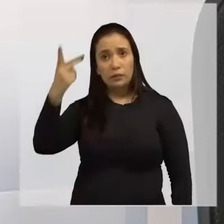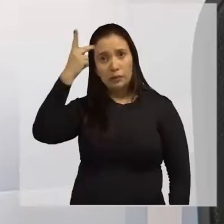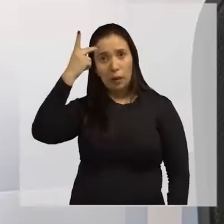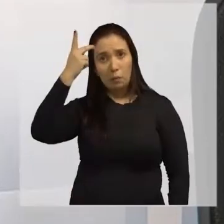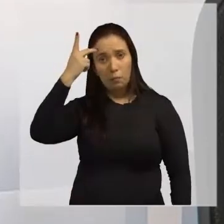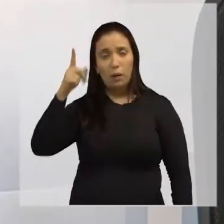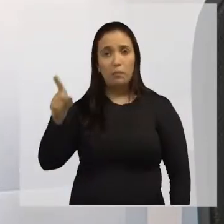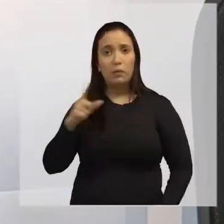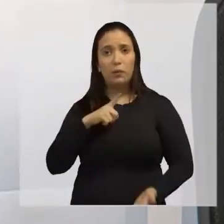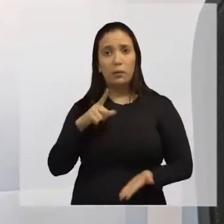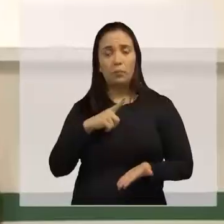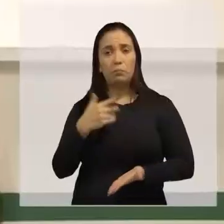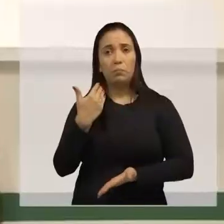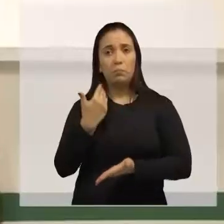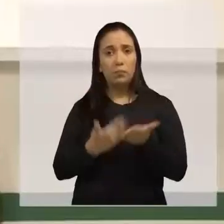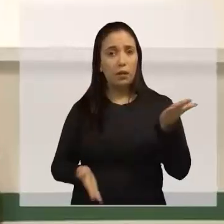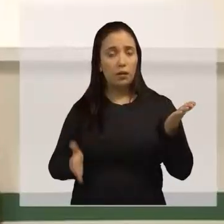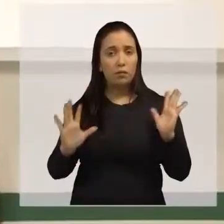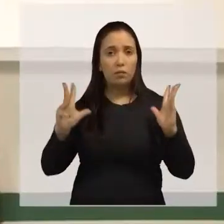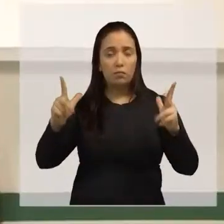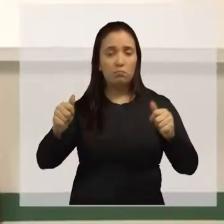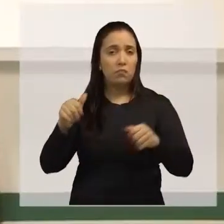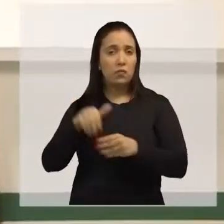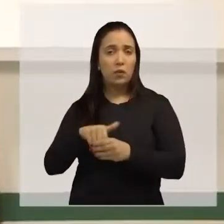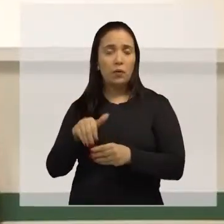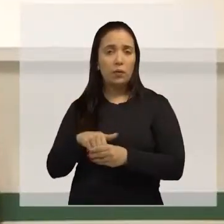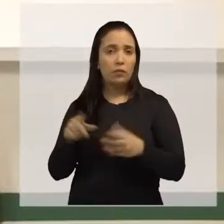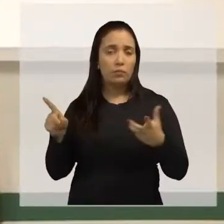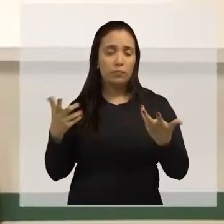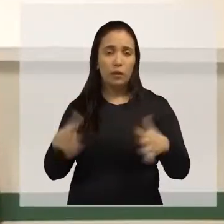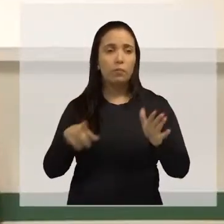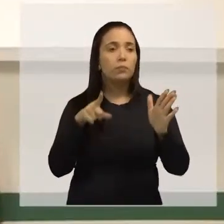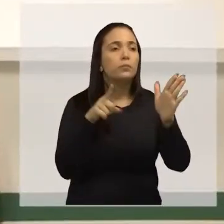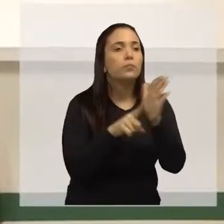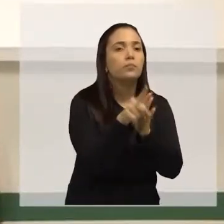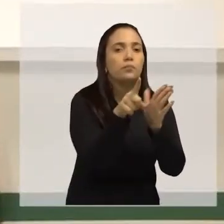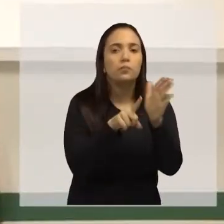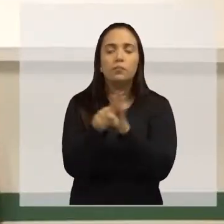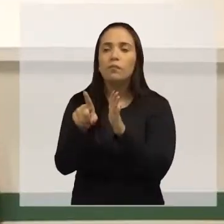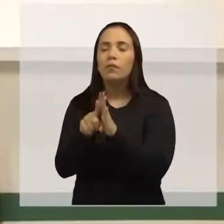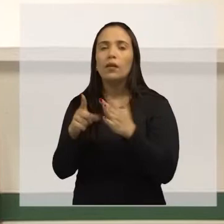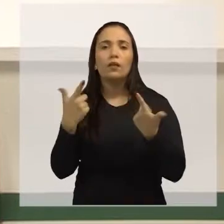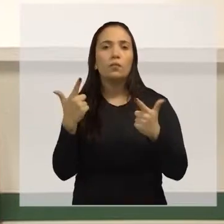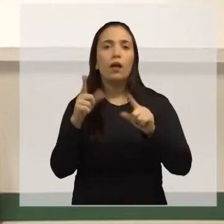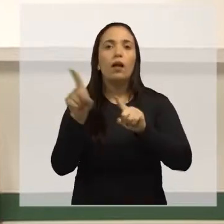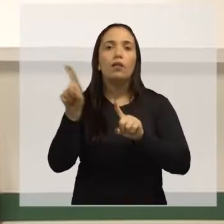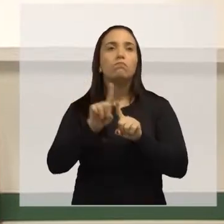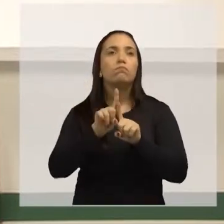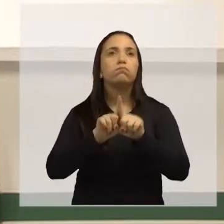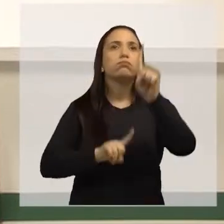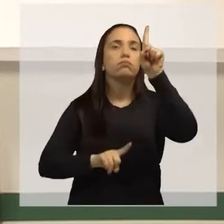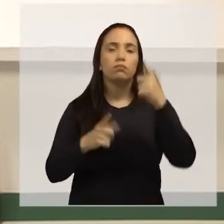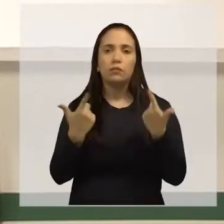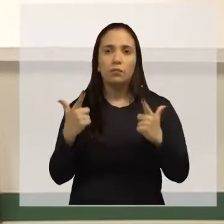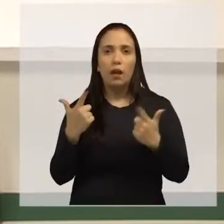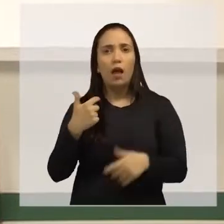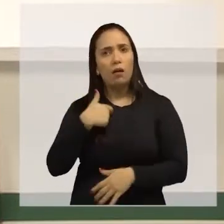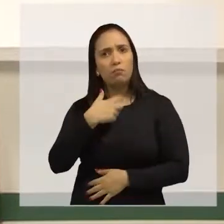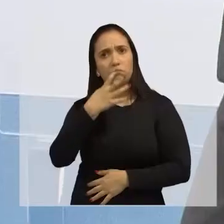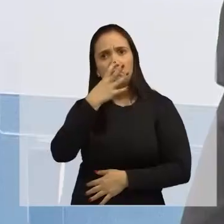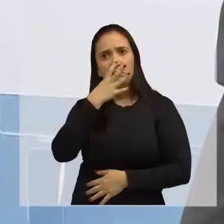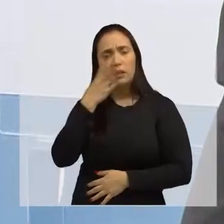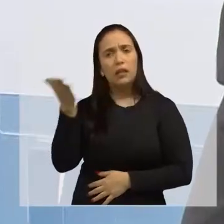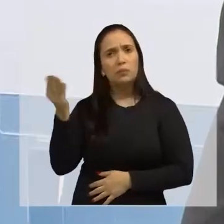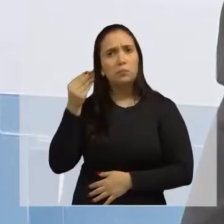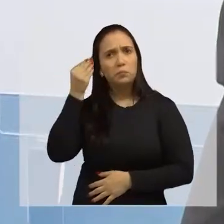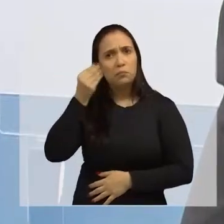cara. Então isso aí não precisa dizer mais nada. Não houve nenhum crescimento do dia que ele saiu do governo de São Paulo para cá. E eu me admiro, é um homem experiente, 4